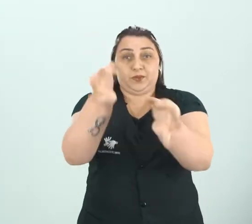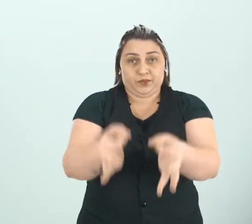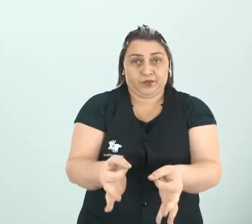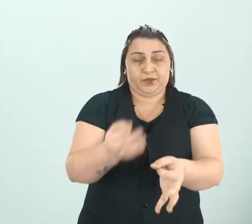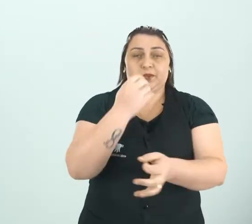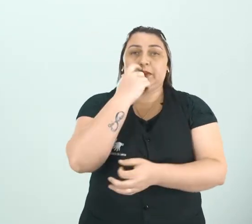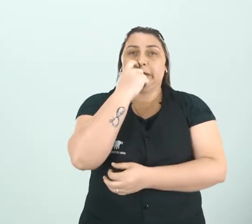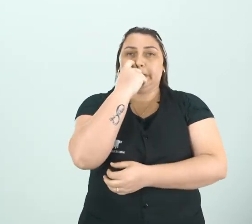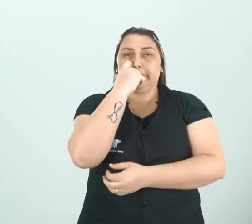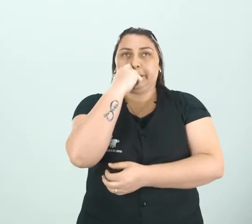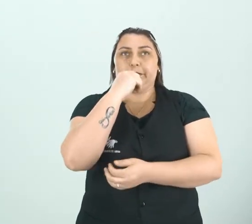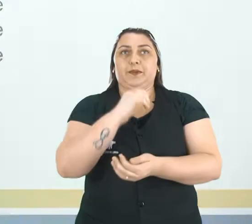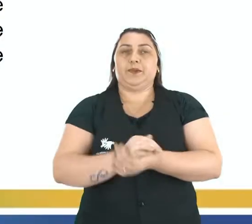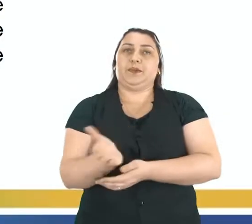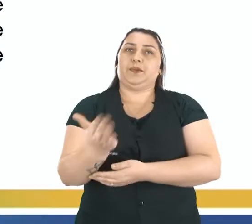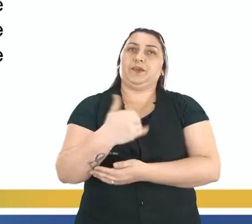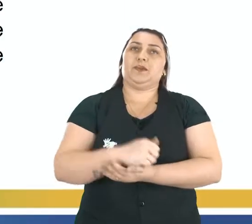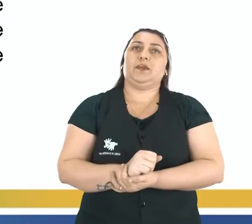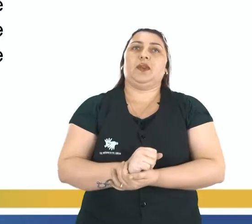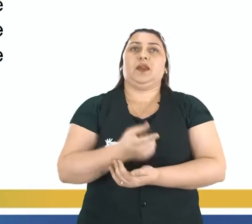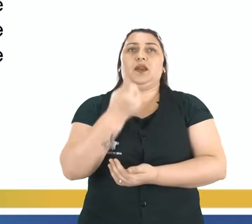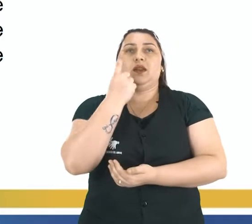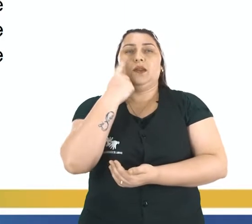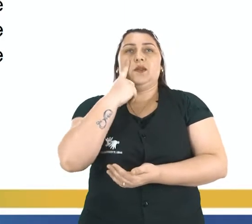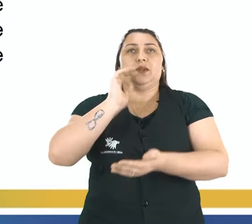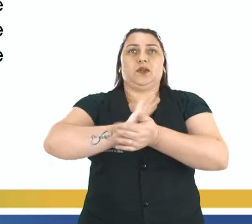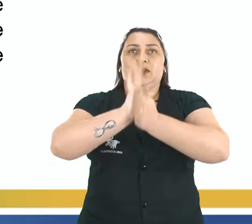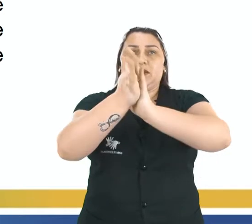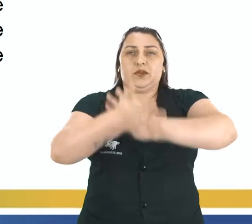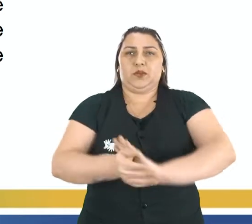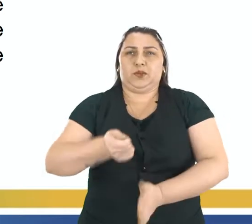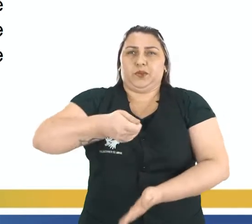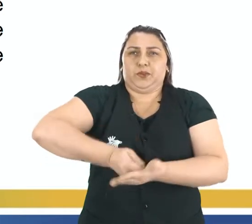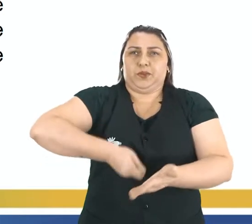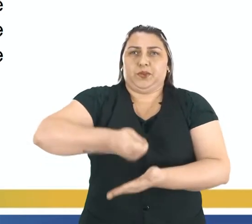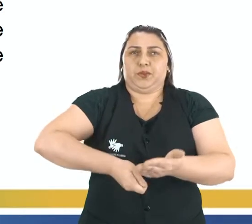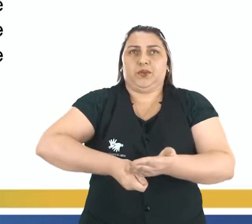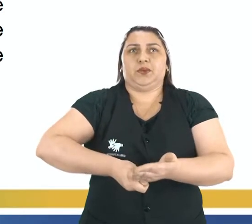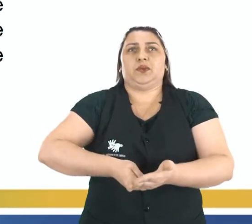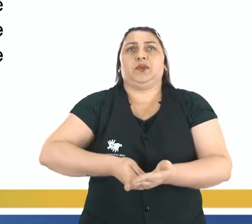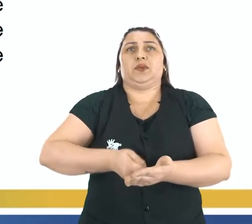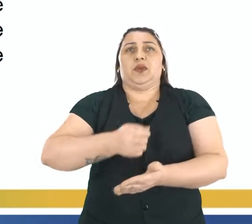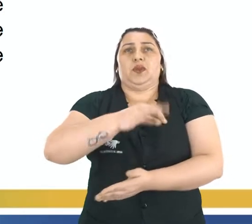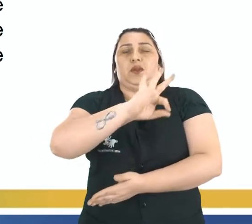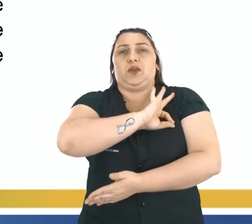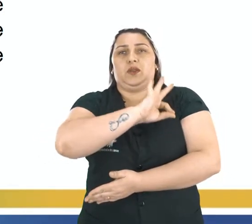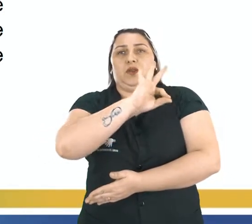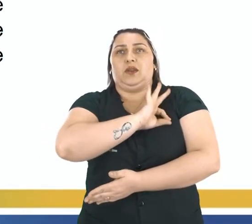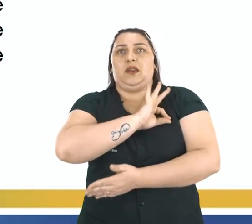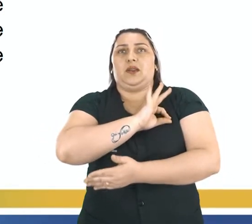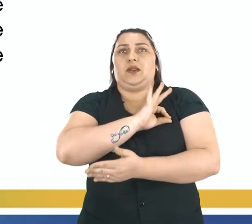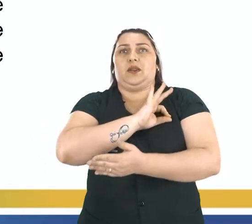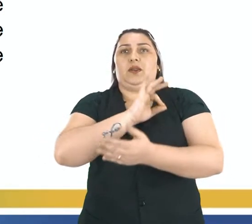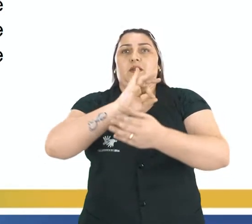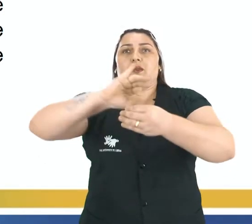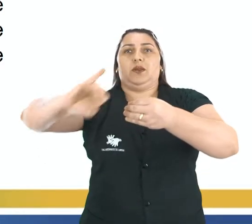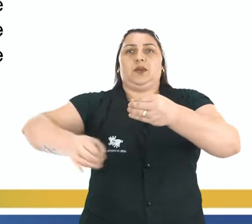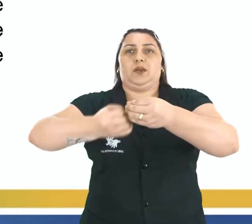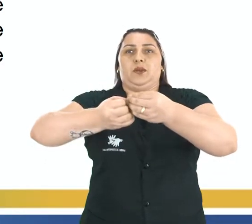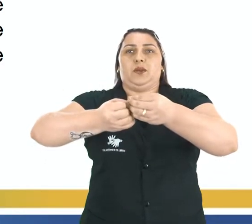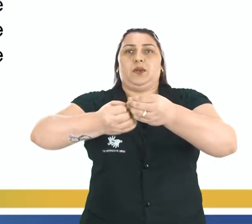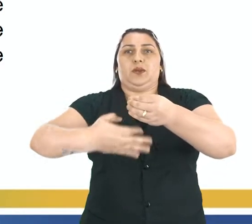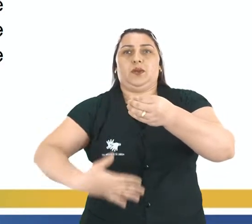certo? Então vamos lá. Observem aí, repressão e autoritarismo. Os militares justificavam todos os